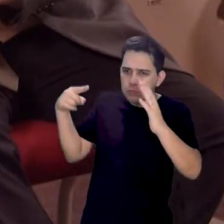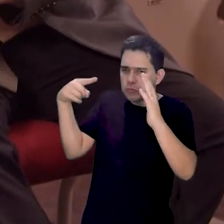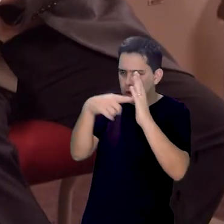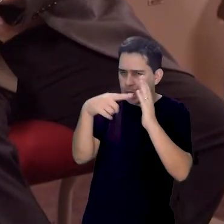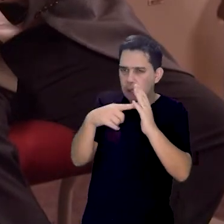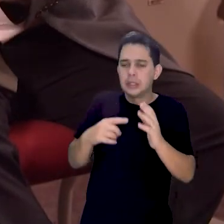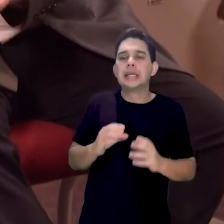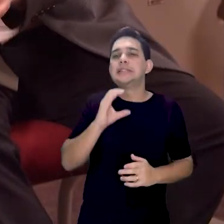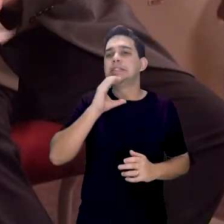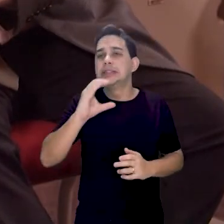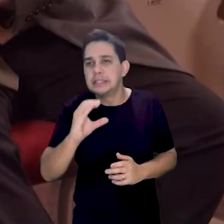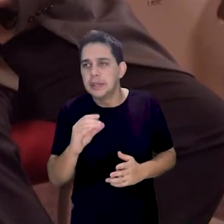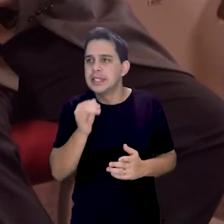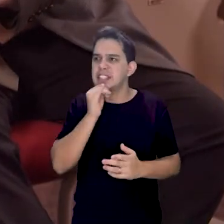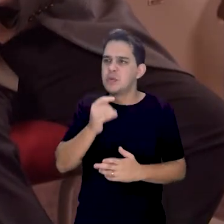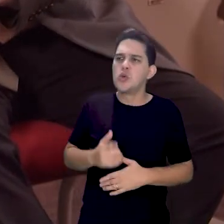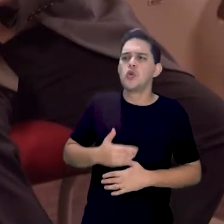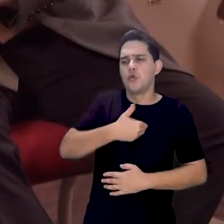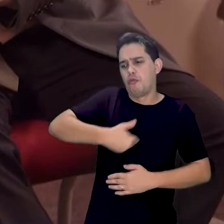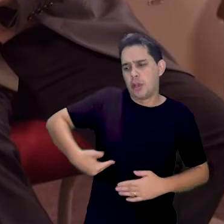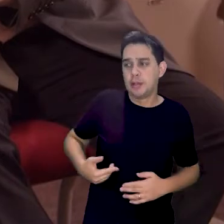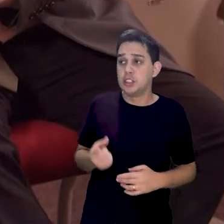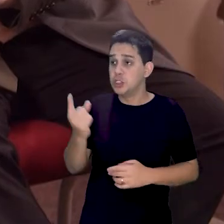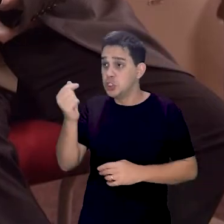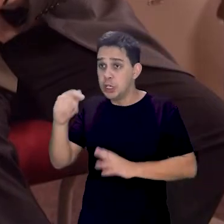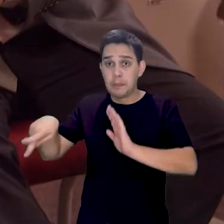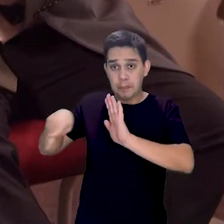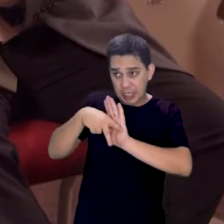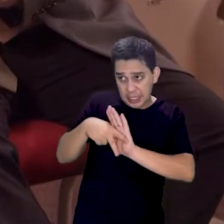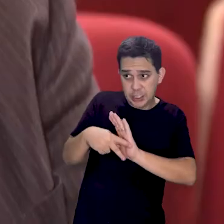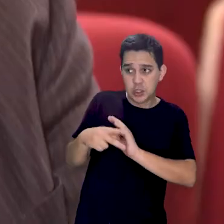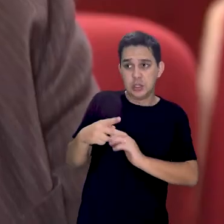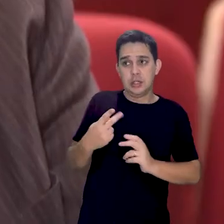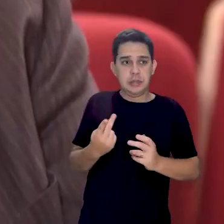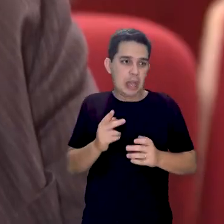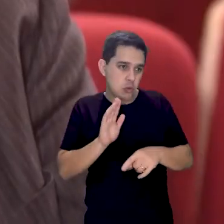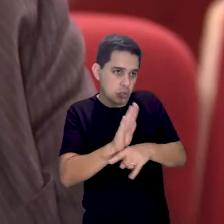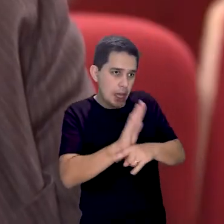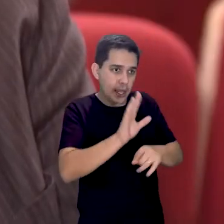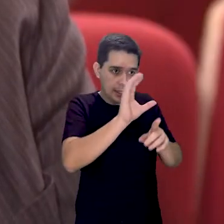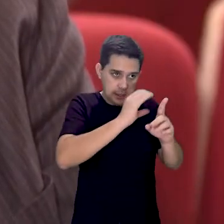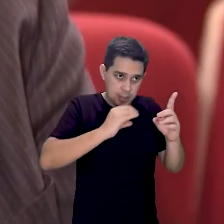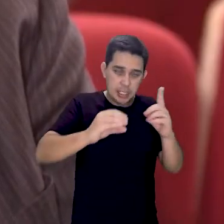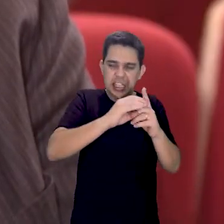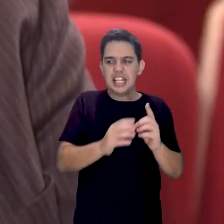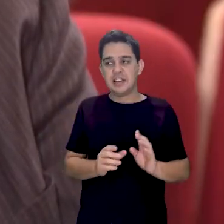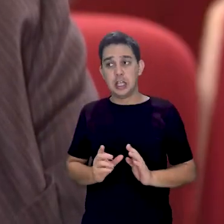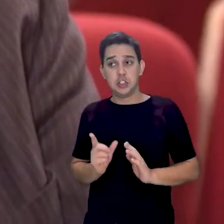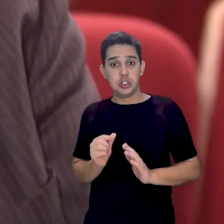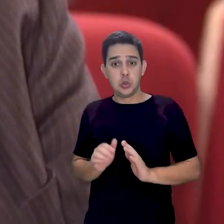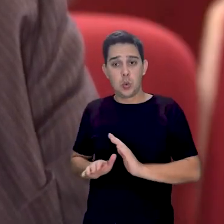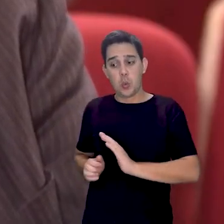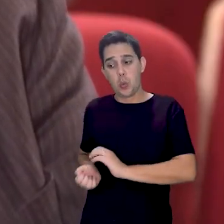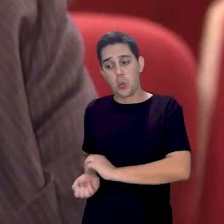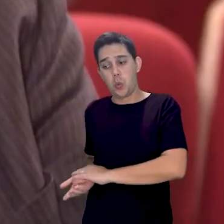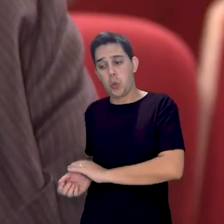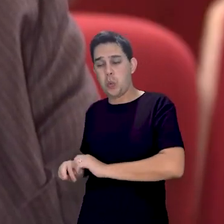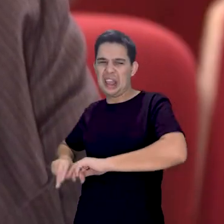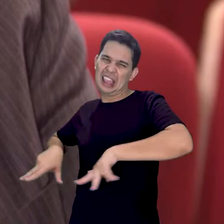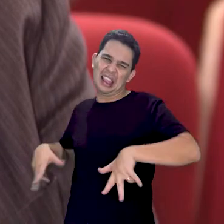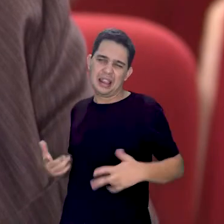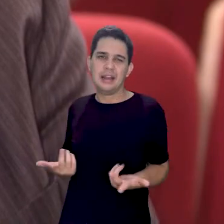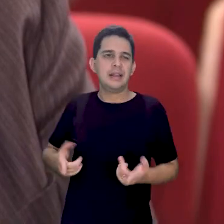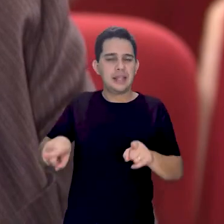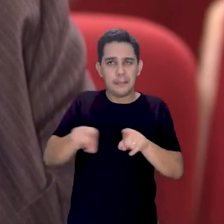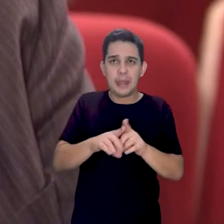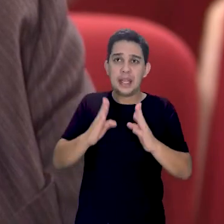verbas normalmente relatada ao Ministério Público. Nós temos a área da saúde, com a questão dos hospitais públicos. E nós temos também